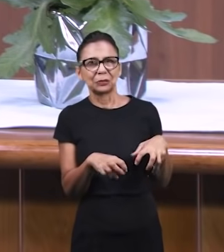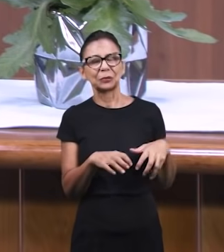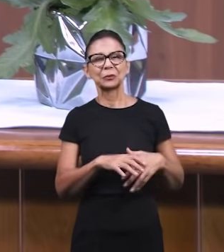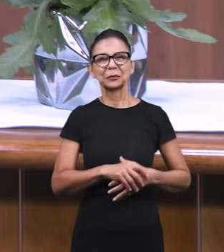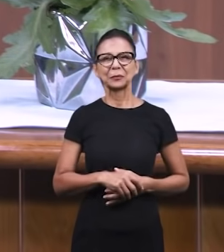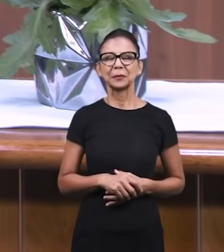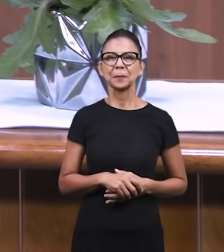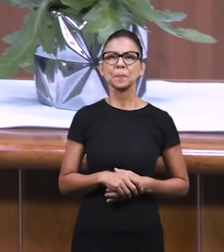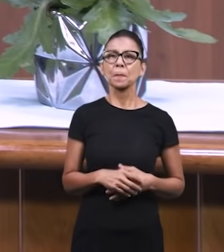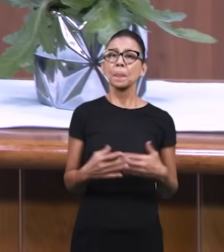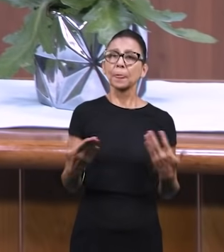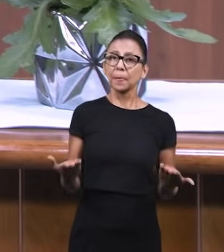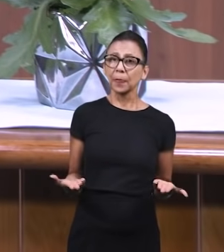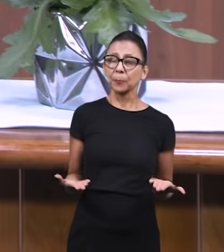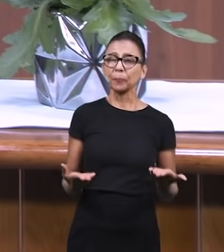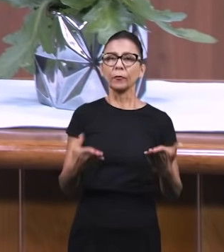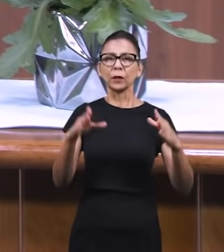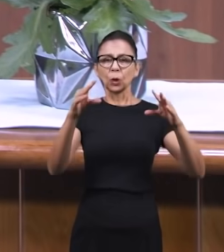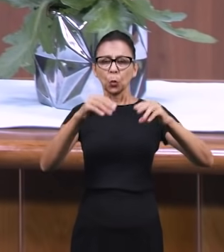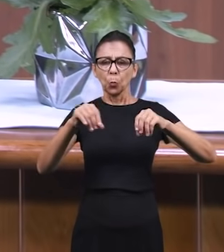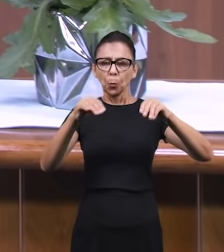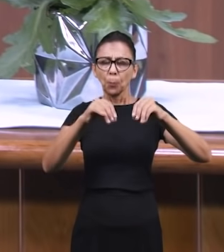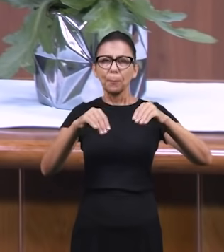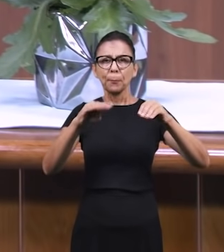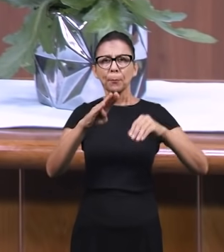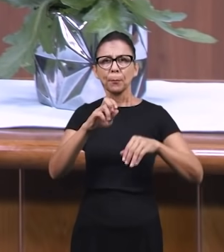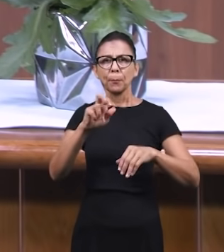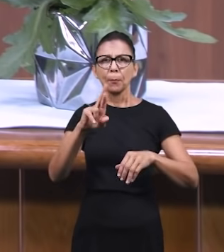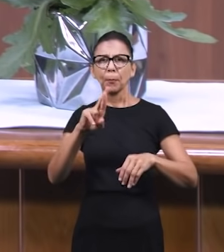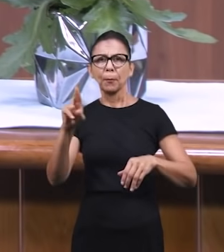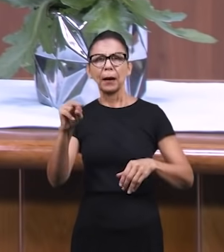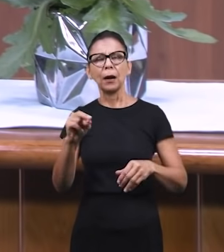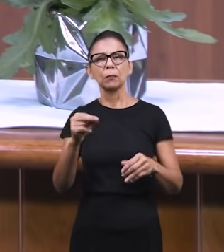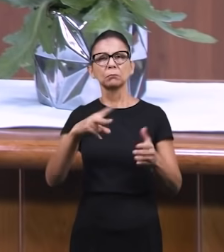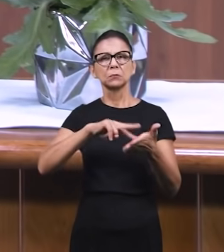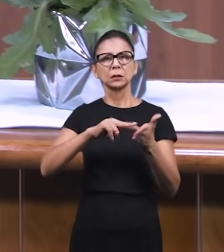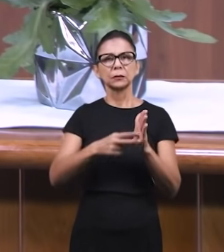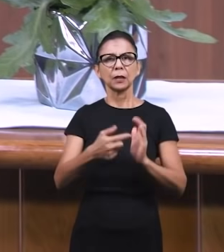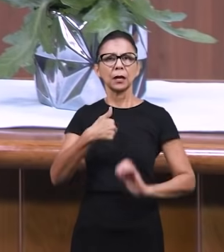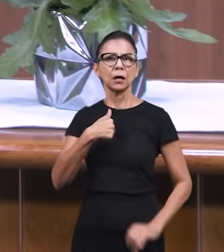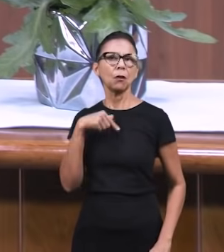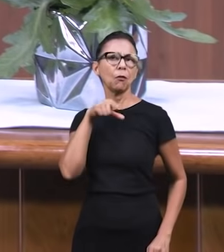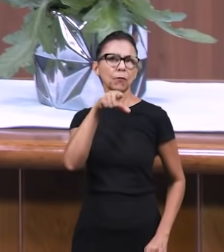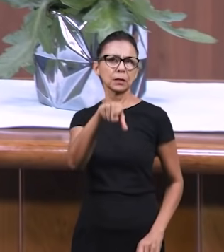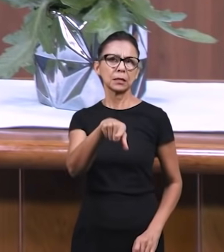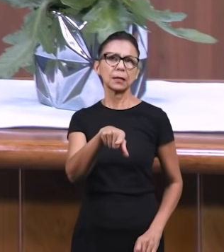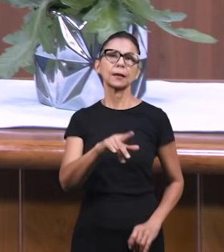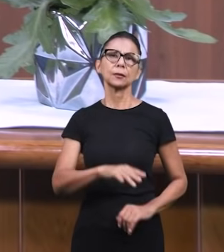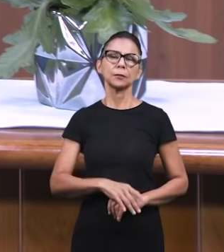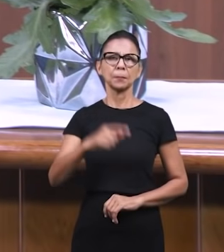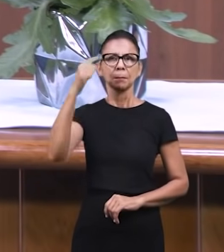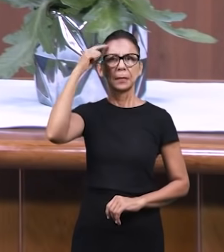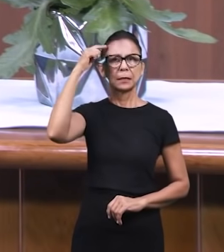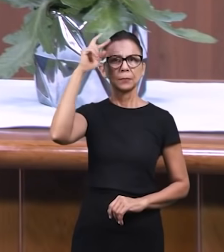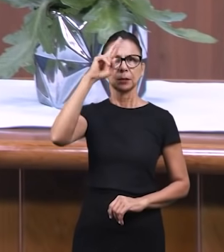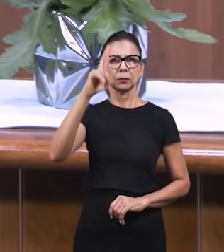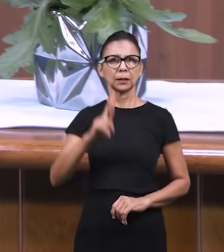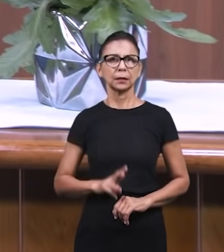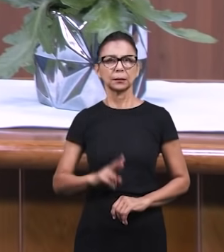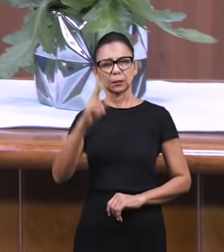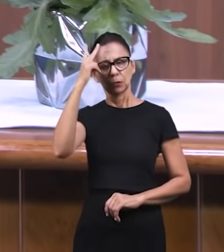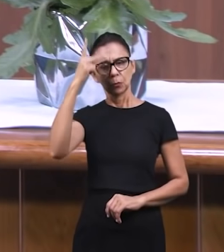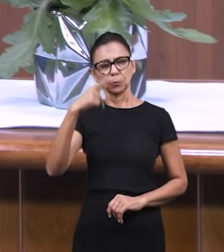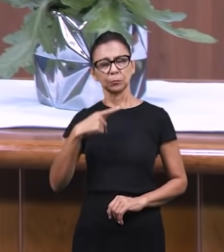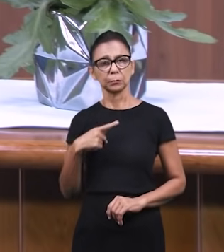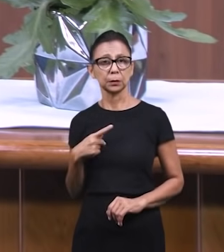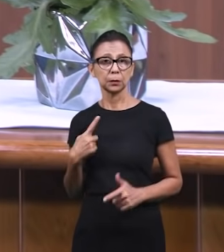tirando o barro. O barro somos eu e você. O barro é o homem. Nós, a palavra diz assim, do pó da terra